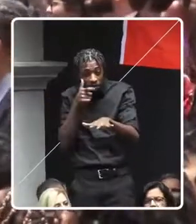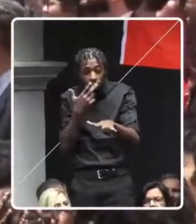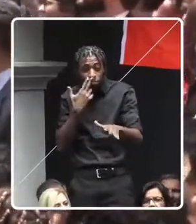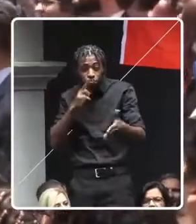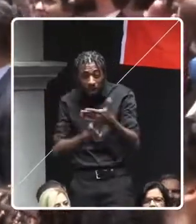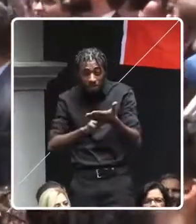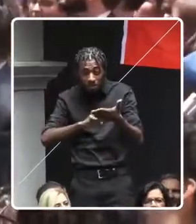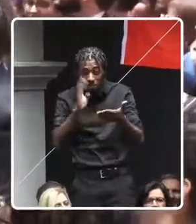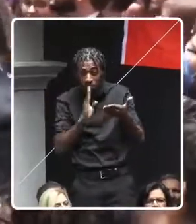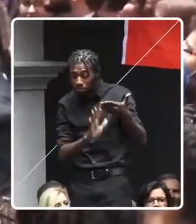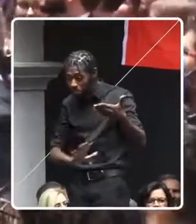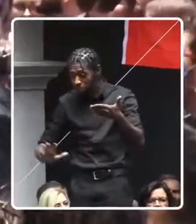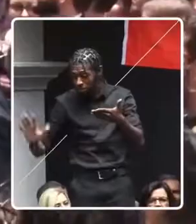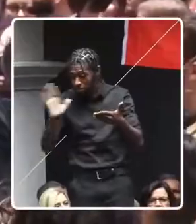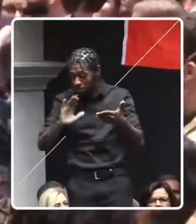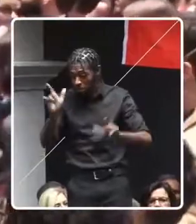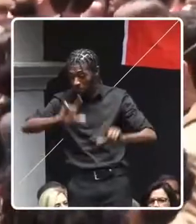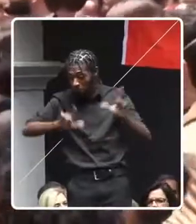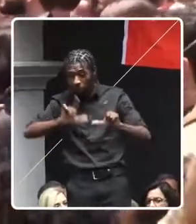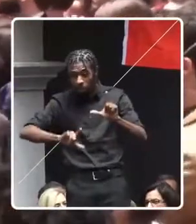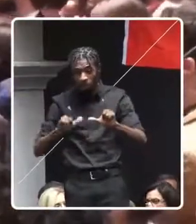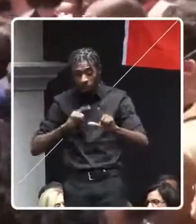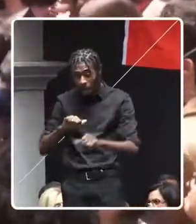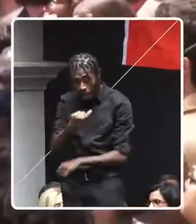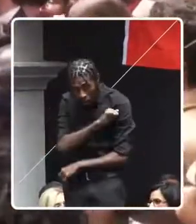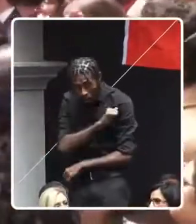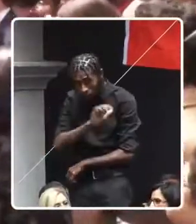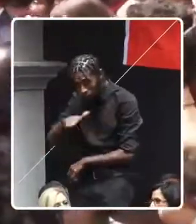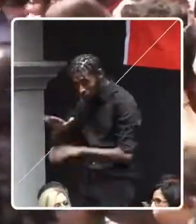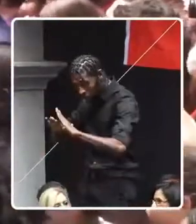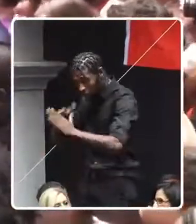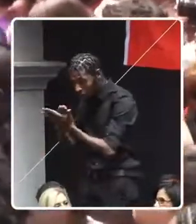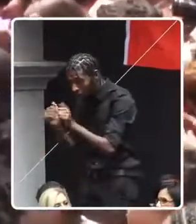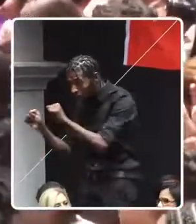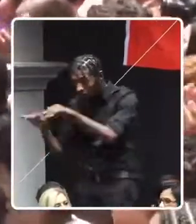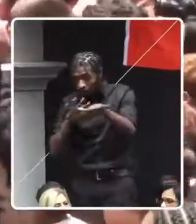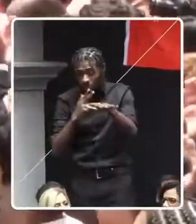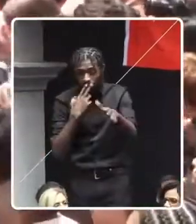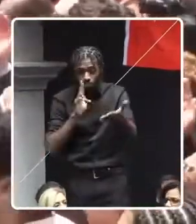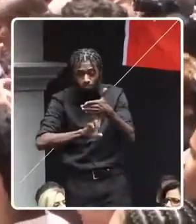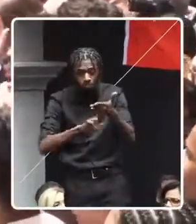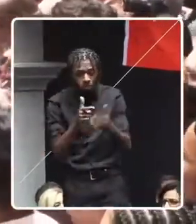os alunos do colégio possam escutá-la.